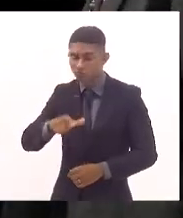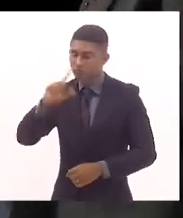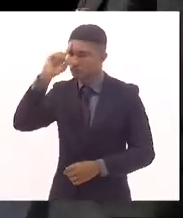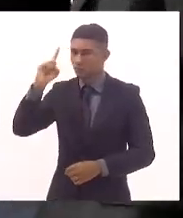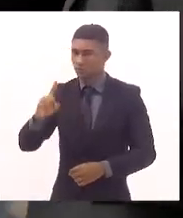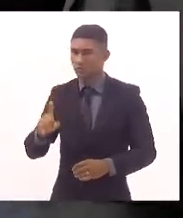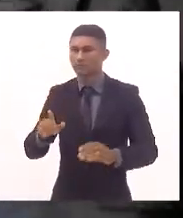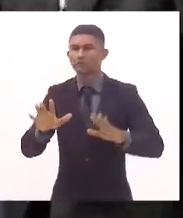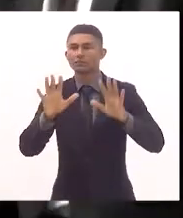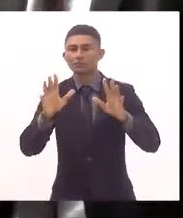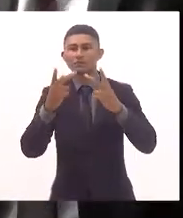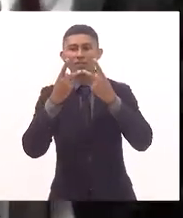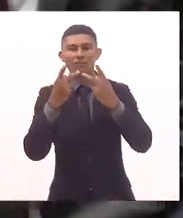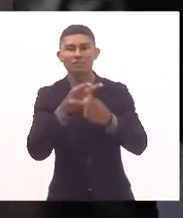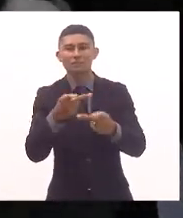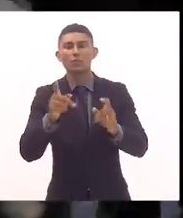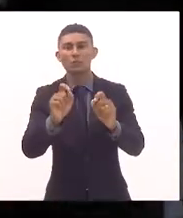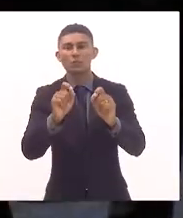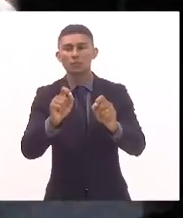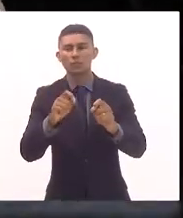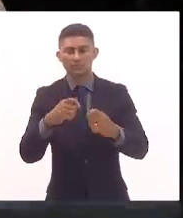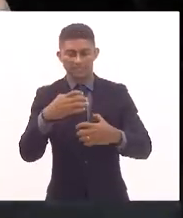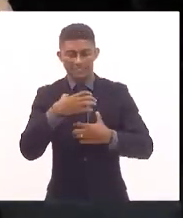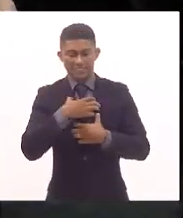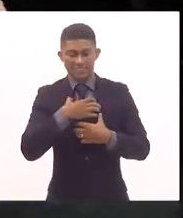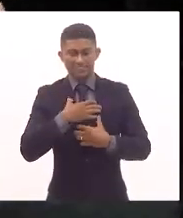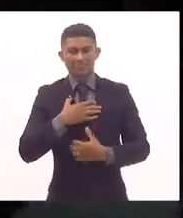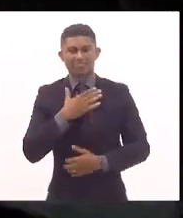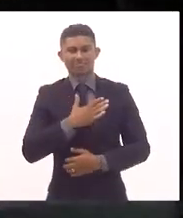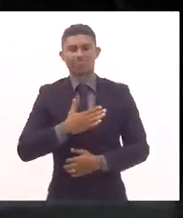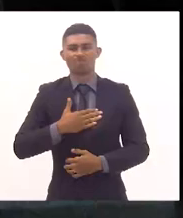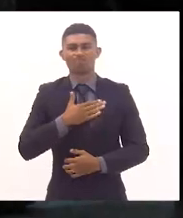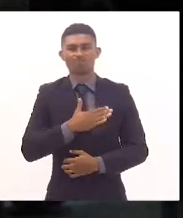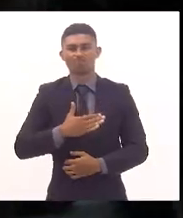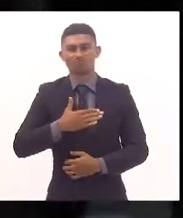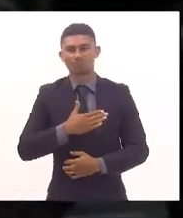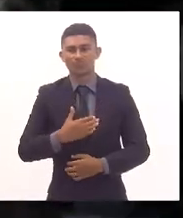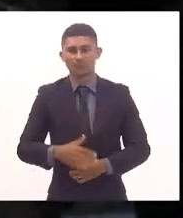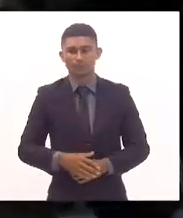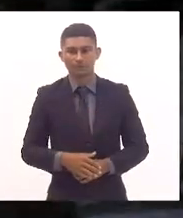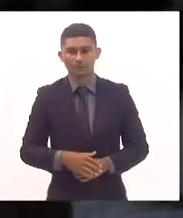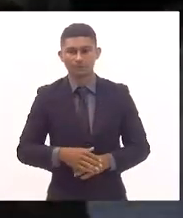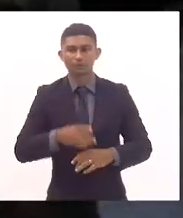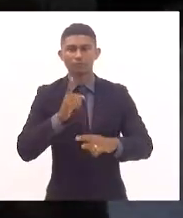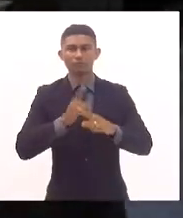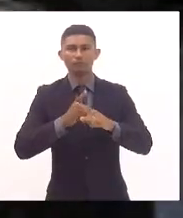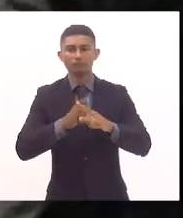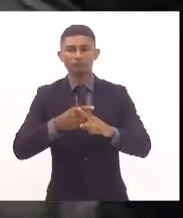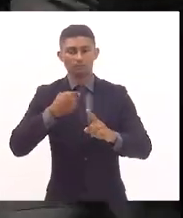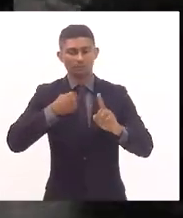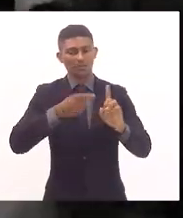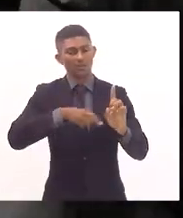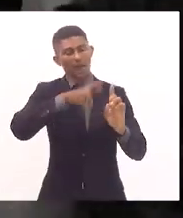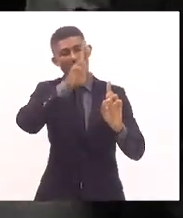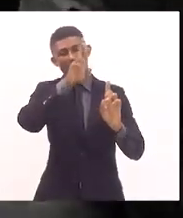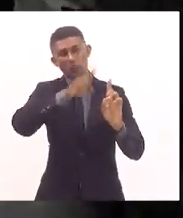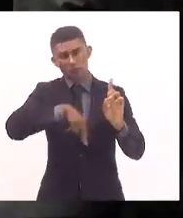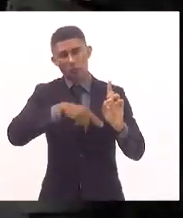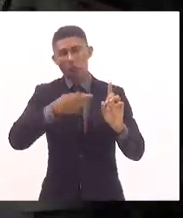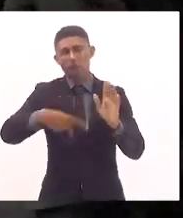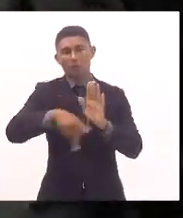que foi muito gratificante ter sido o relator da Lei Orgânica da Polícia